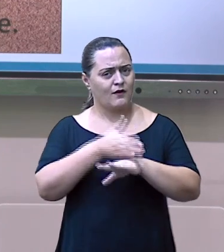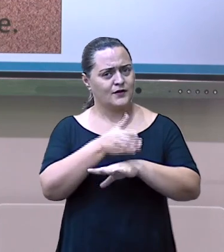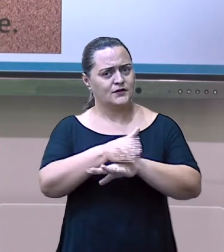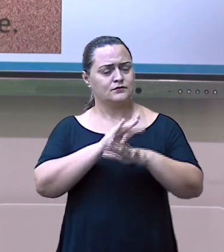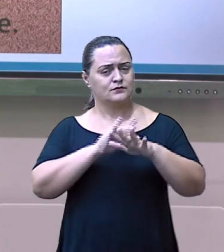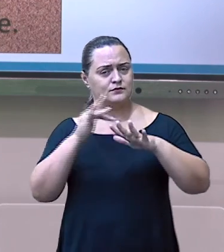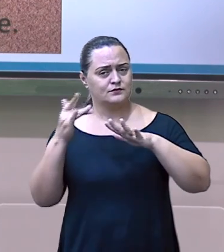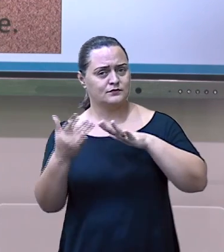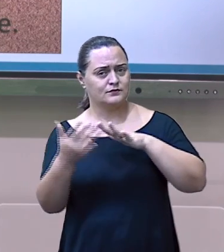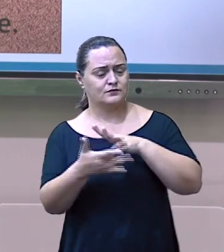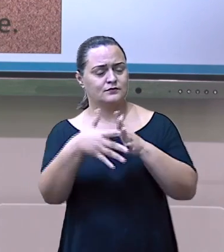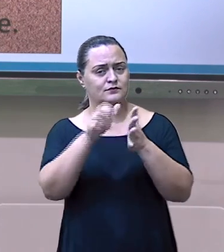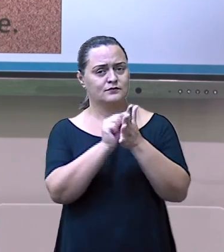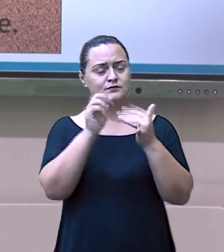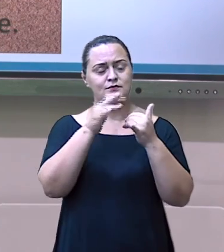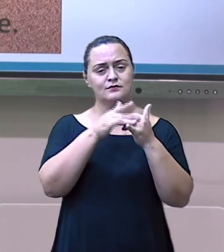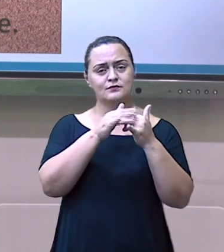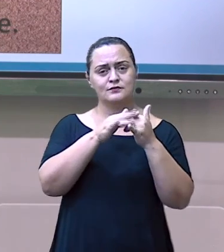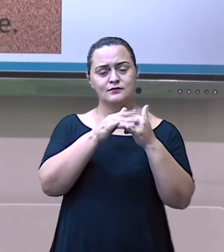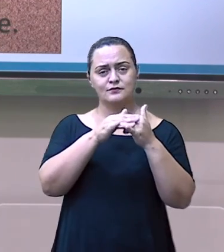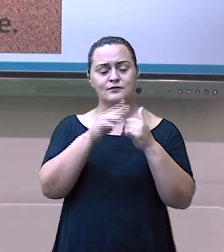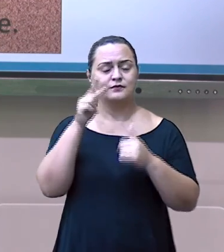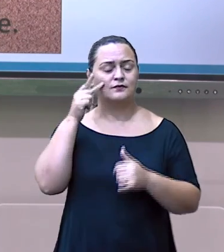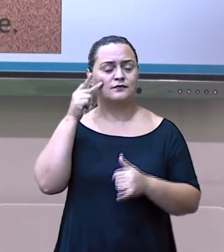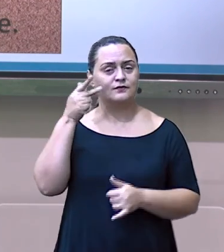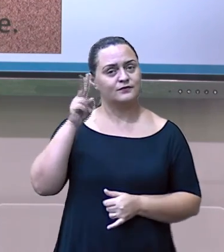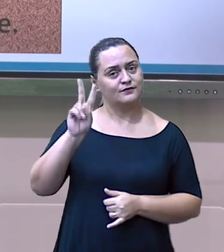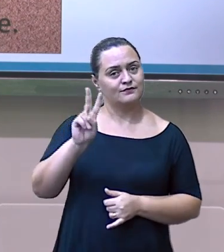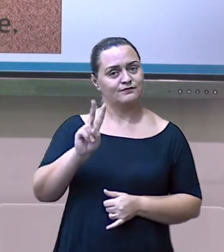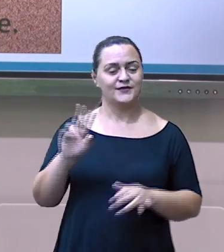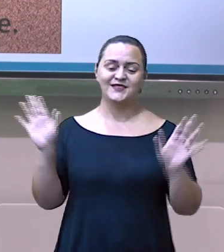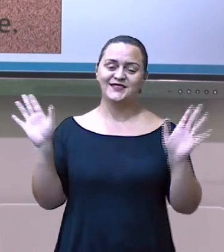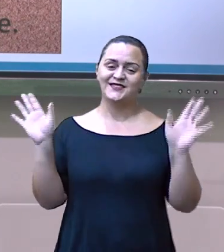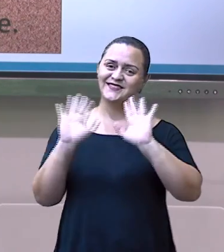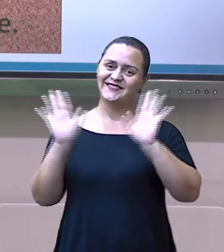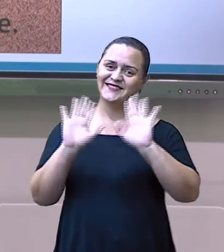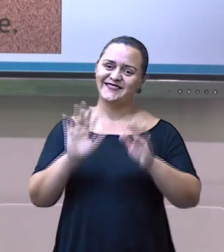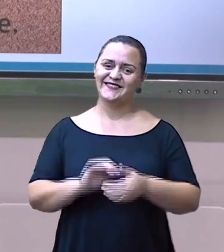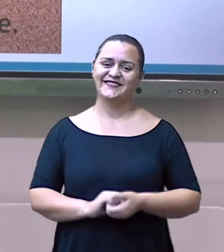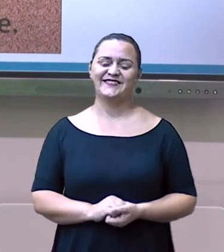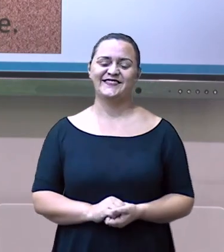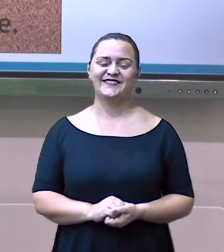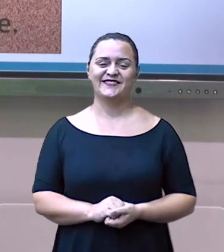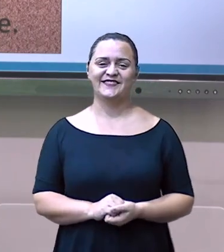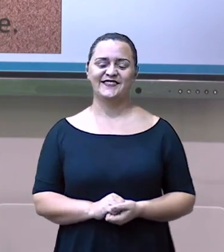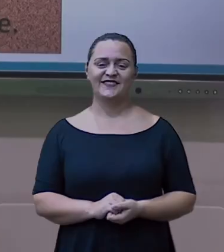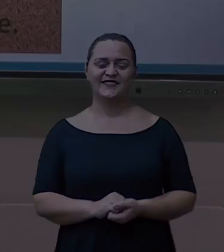sociais e se inscreva no nosso canal do YouTube SMED-GV. Tchau, tchau!